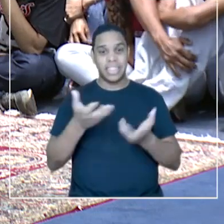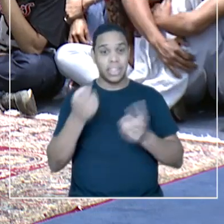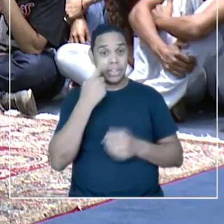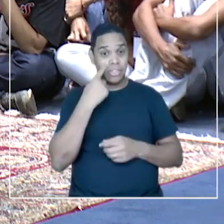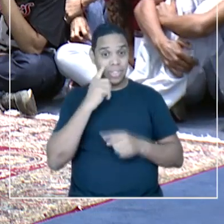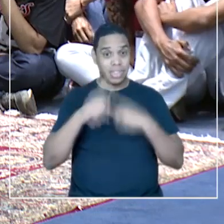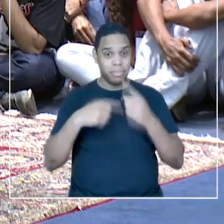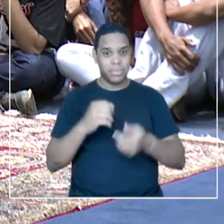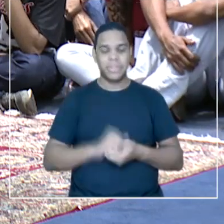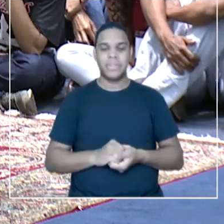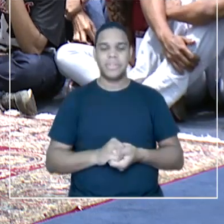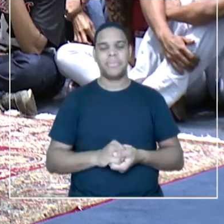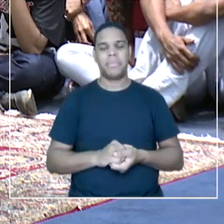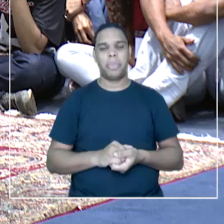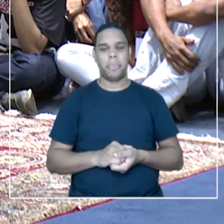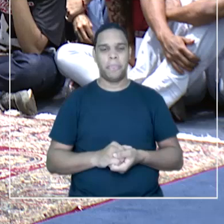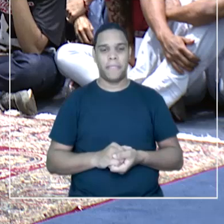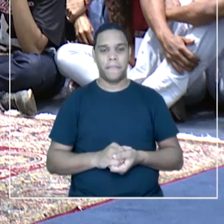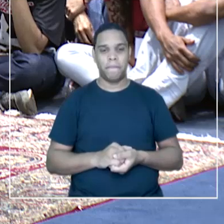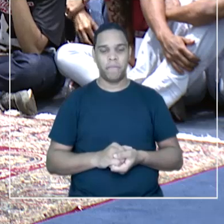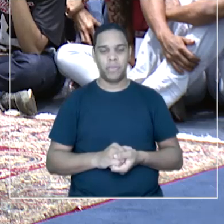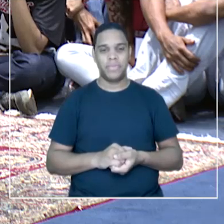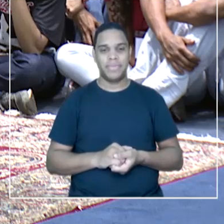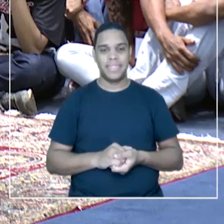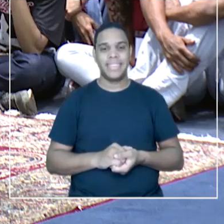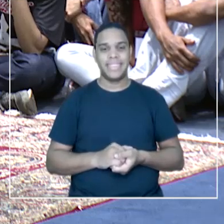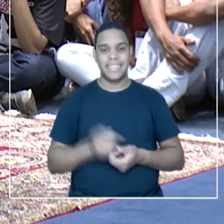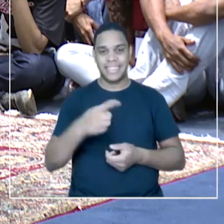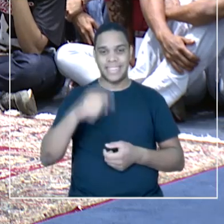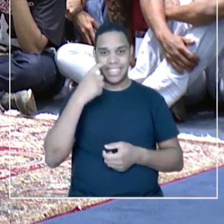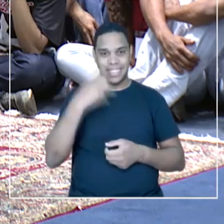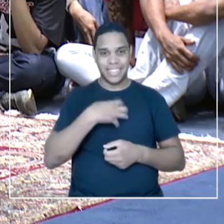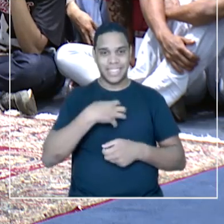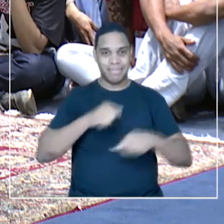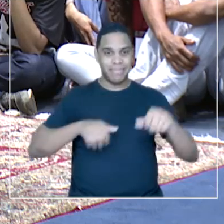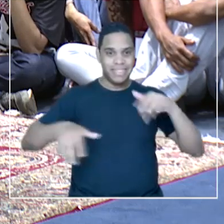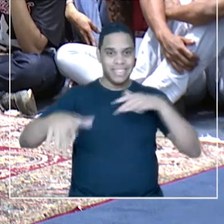aí. Né? Tá sentindo a energia?